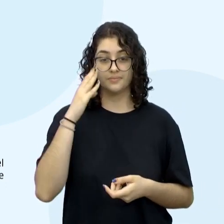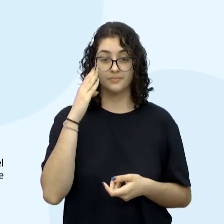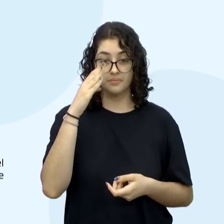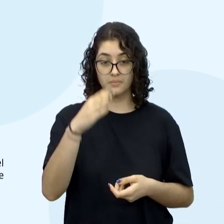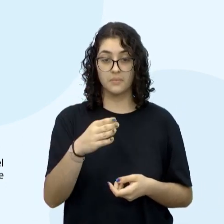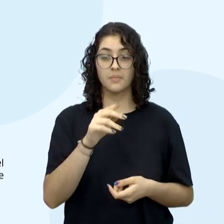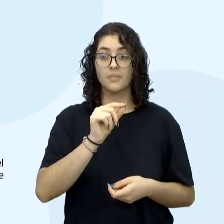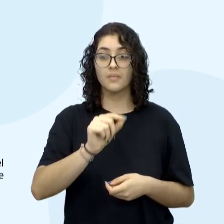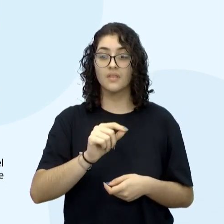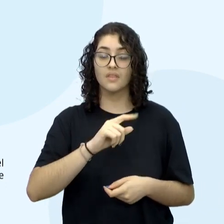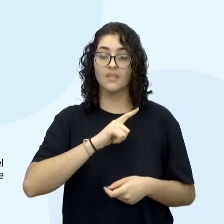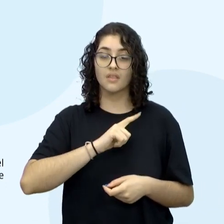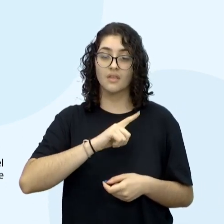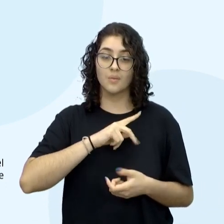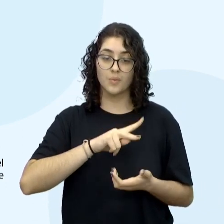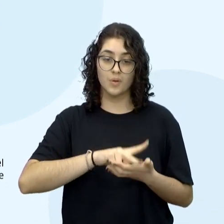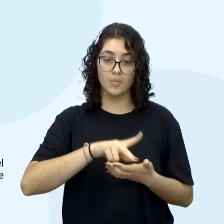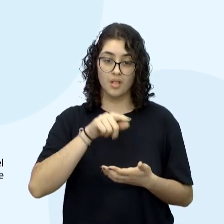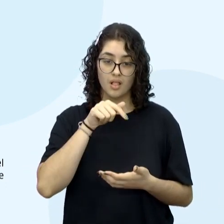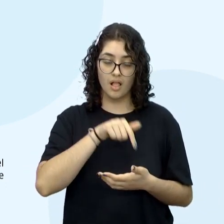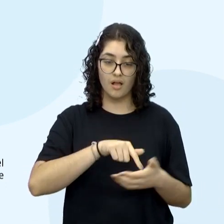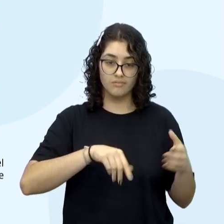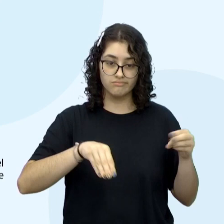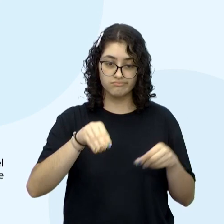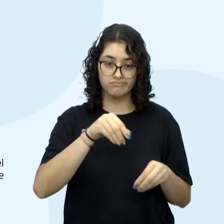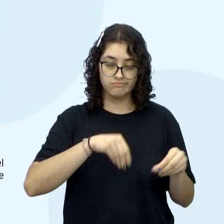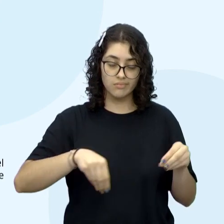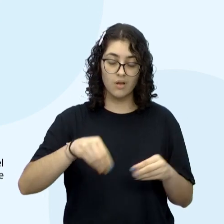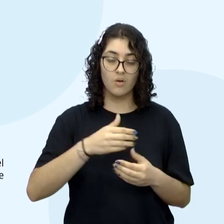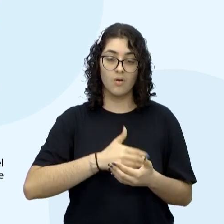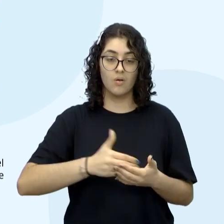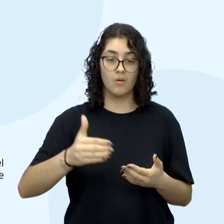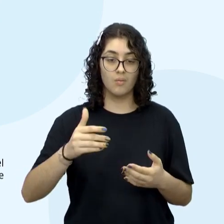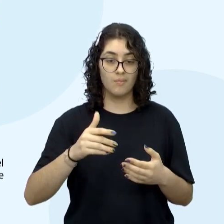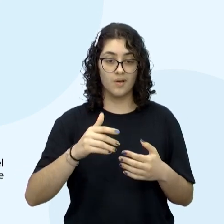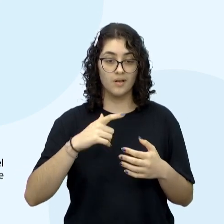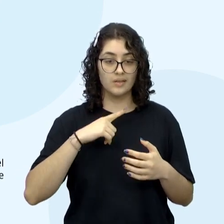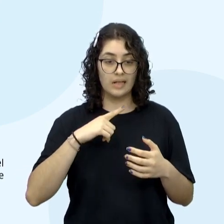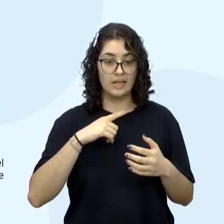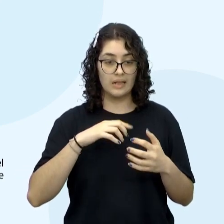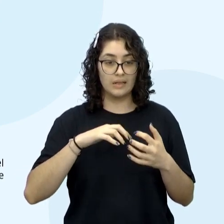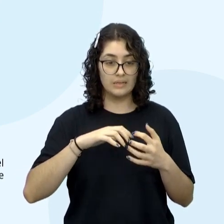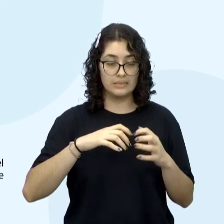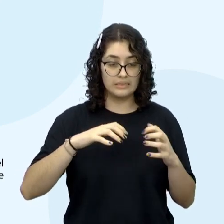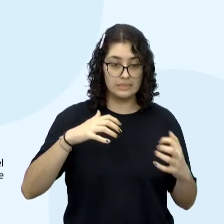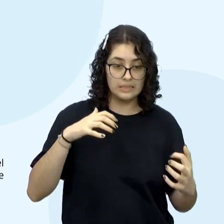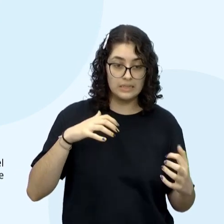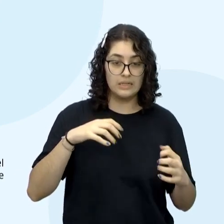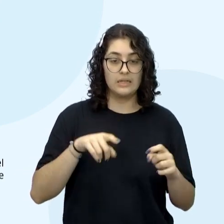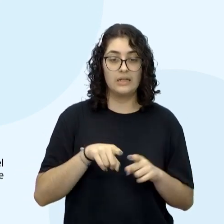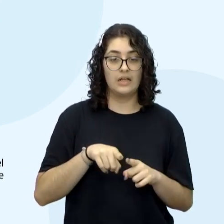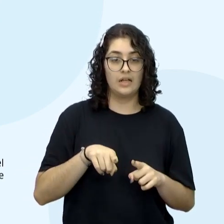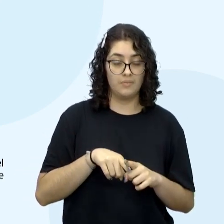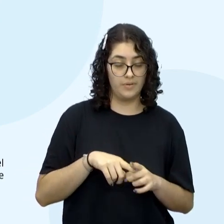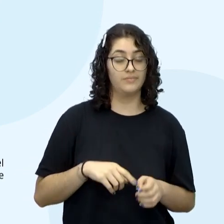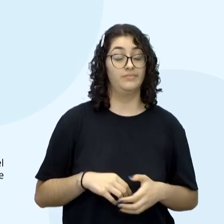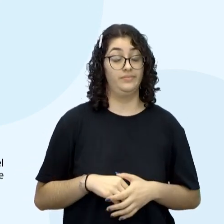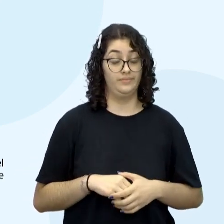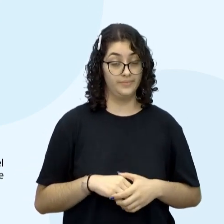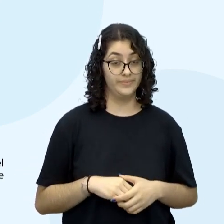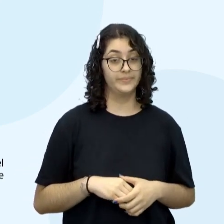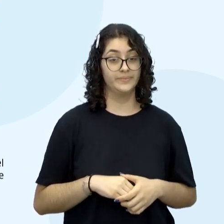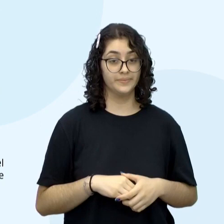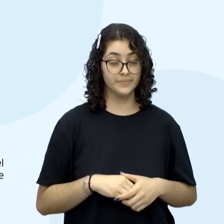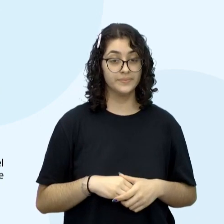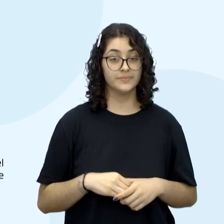principalmente vai levar sedimentos desse solo, provavelmente isso vai gerar uma degradação desse solo, levando principalmente sedimentação, e